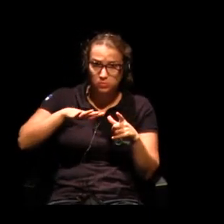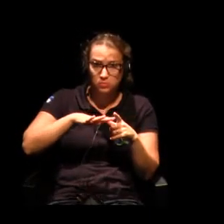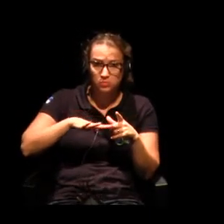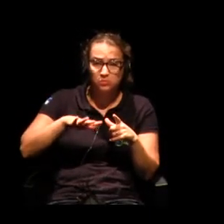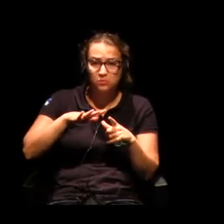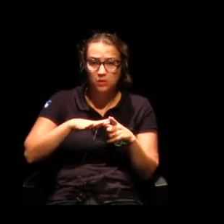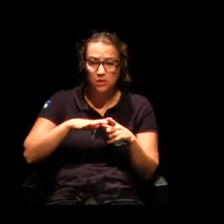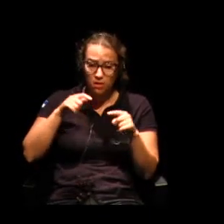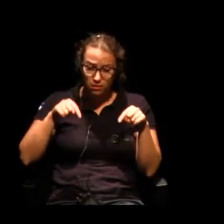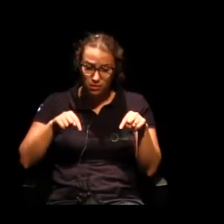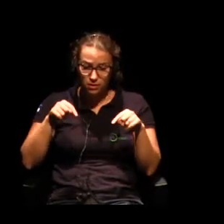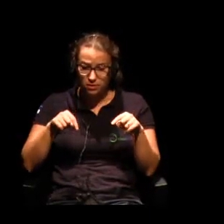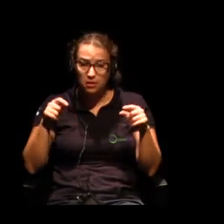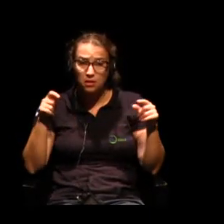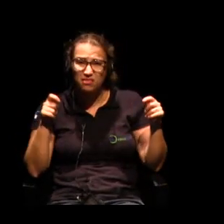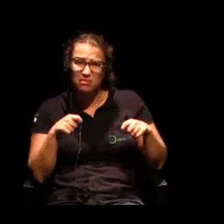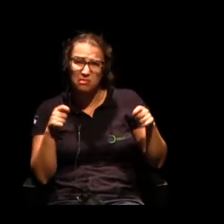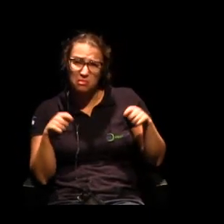onde